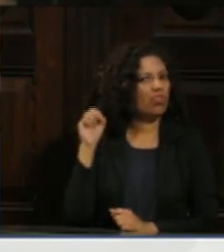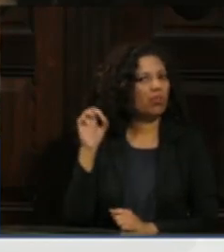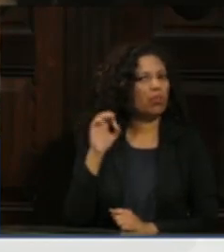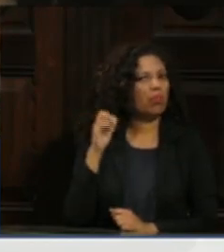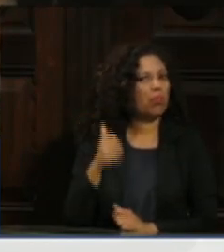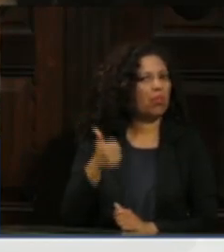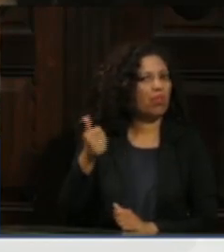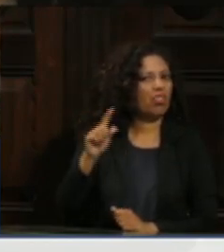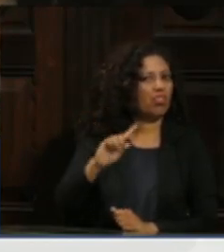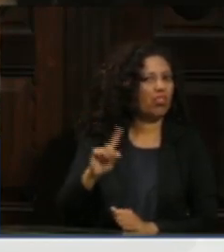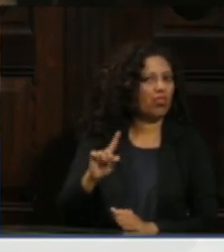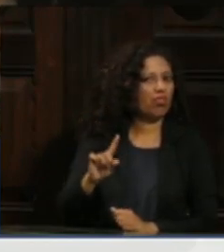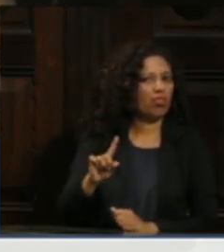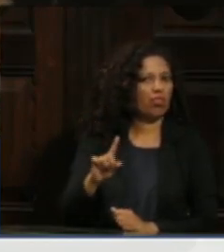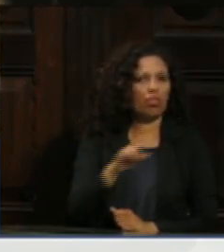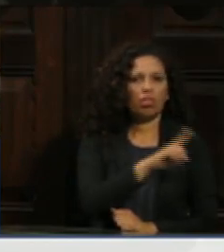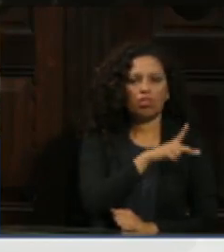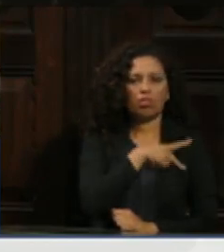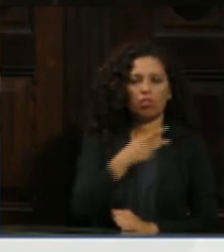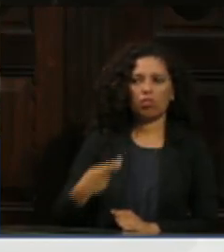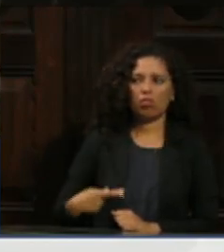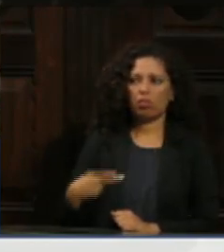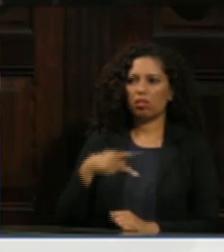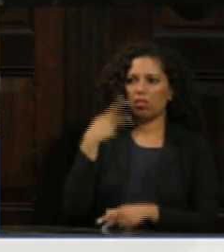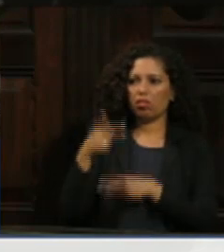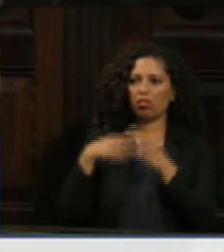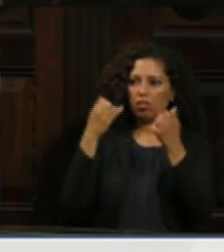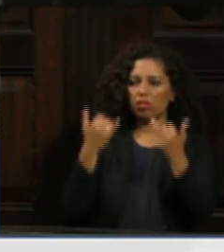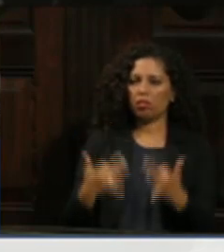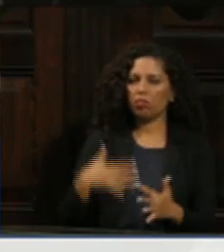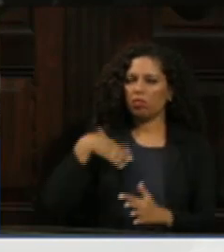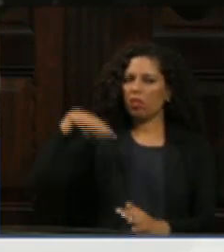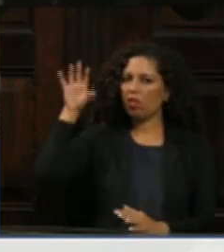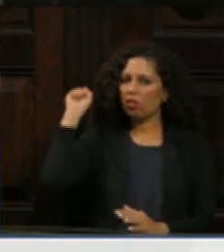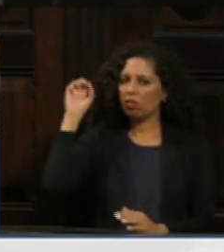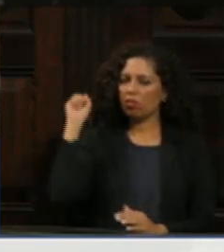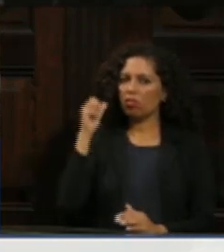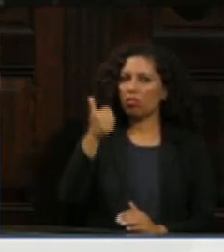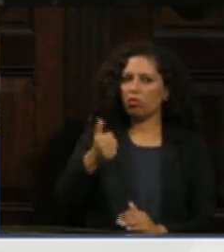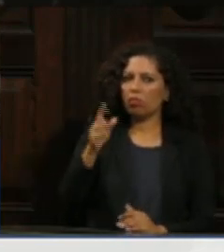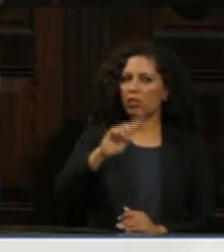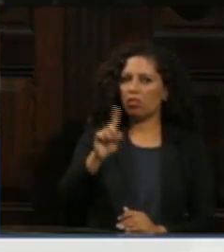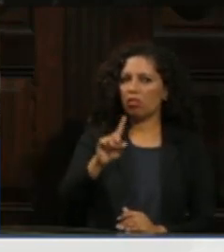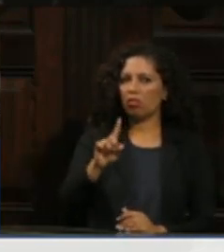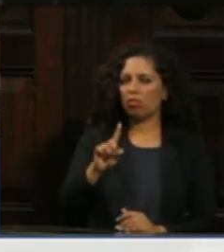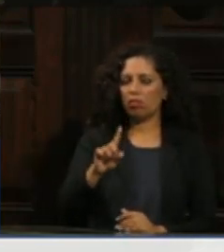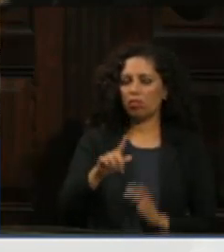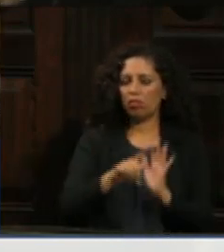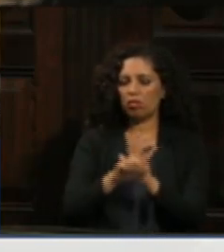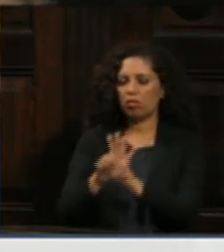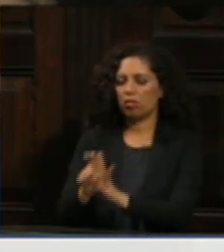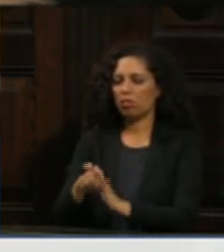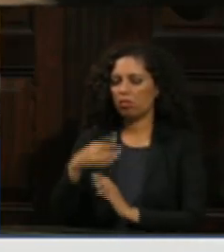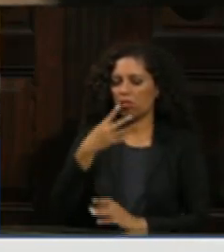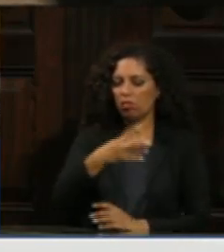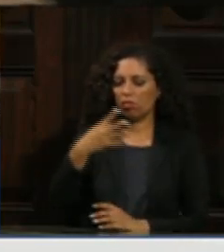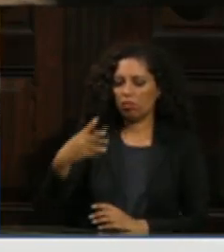5117/2017, autoria deputada enfermeira Rejane. Discussão única, Projeto de